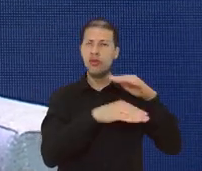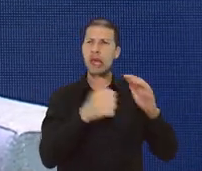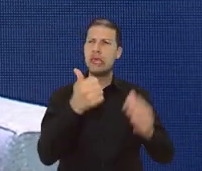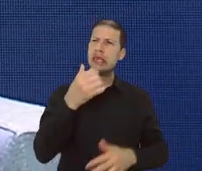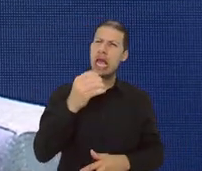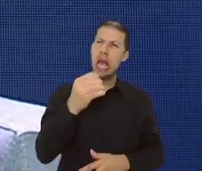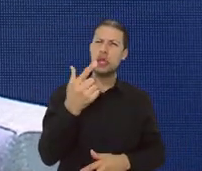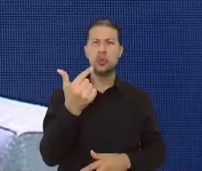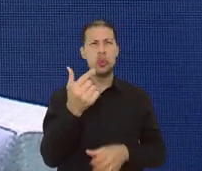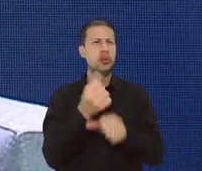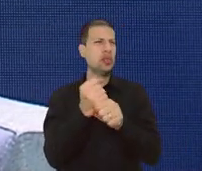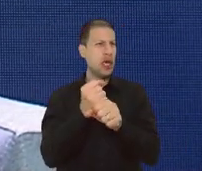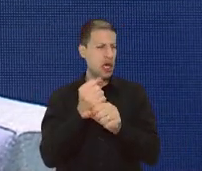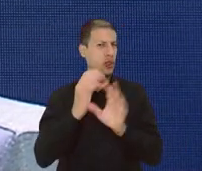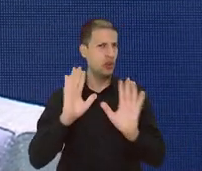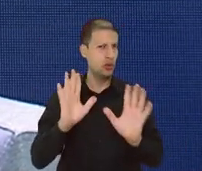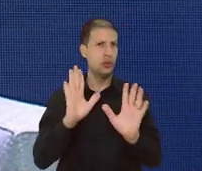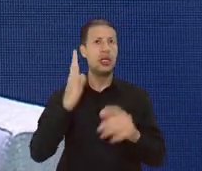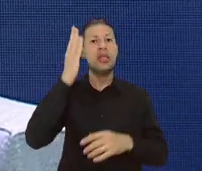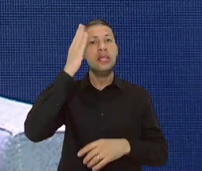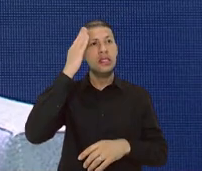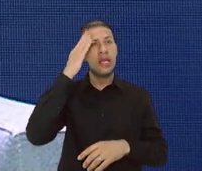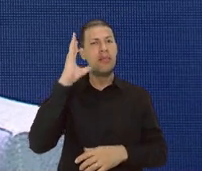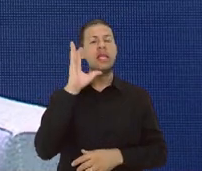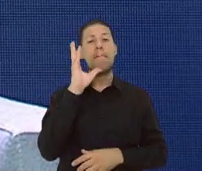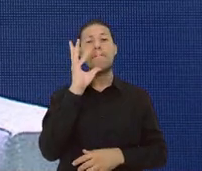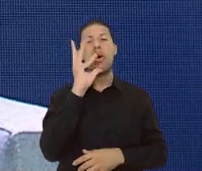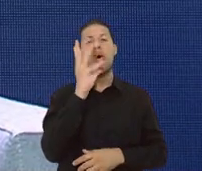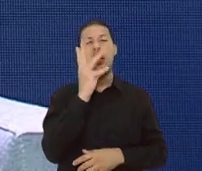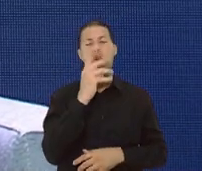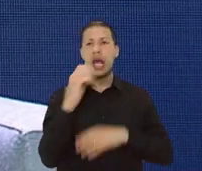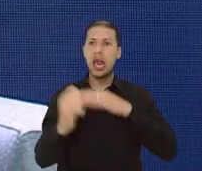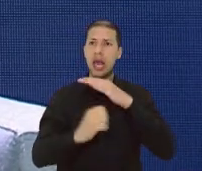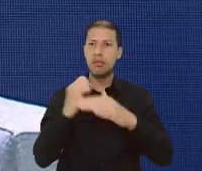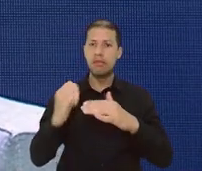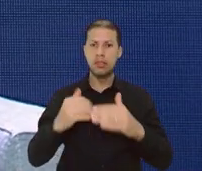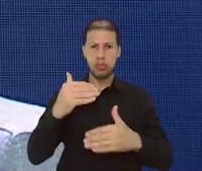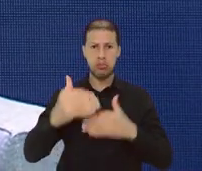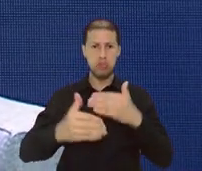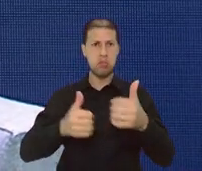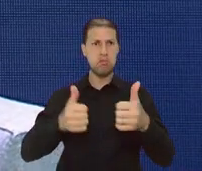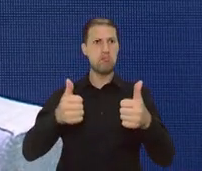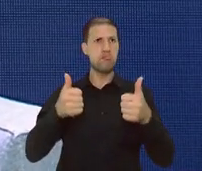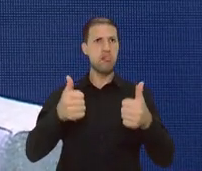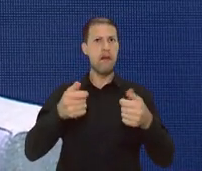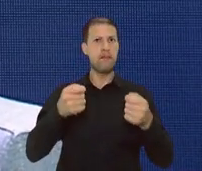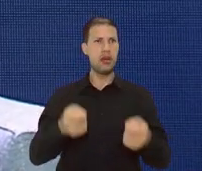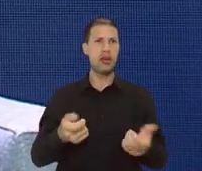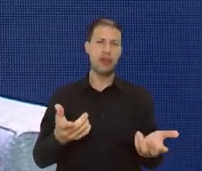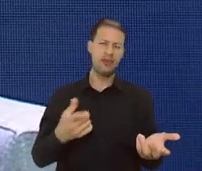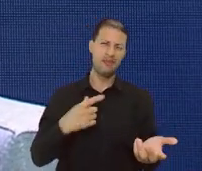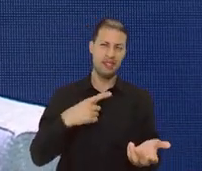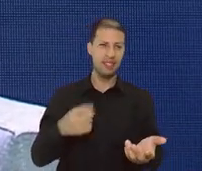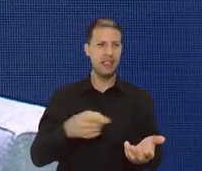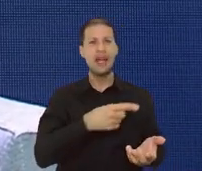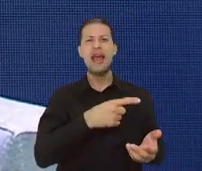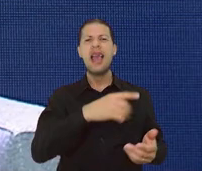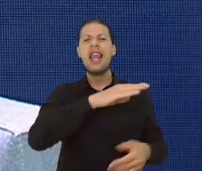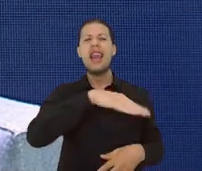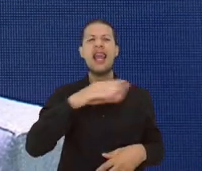a gente sabe que demora para maturar a empresa ela não vai vai muito Sucrilhos para criança ela vai crescer